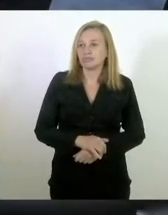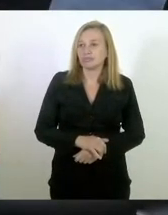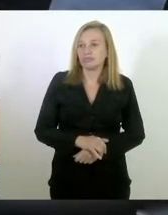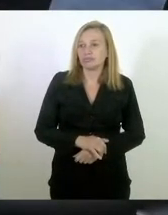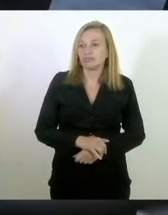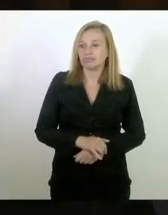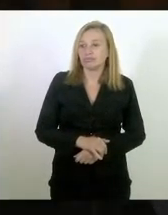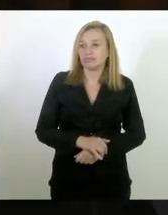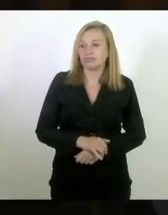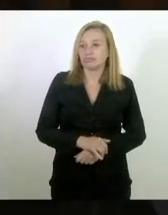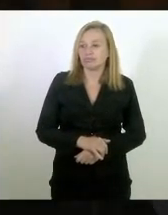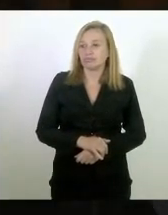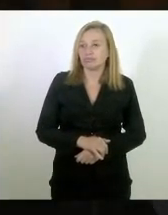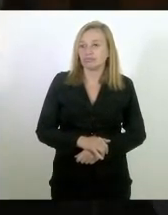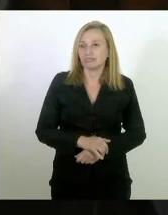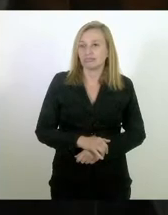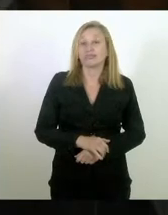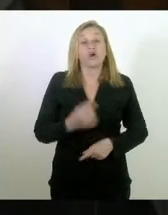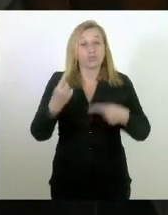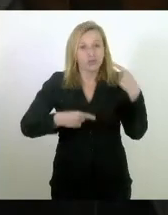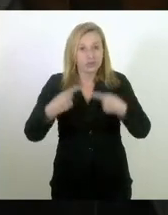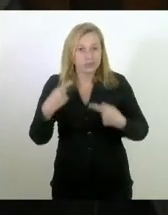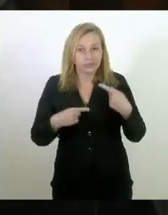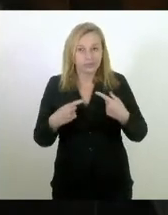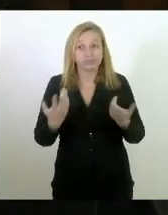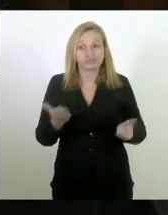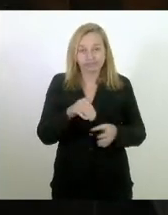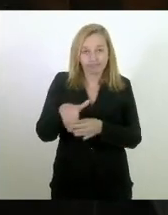e com finalidade política eleitoral